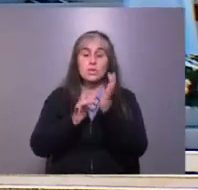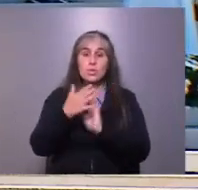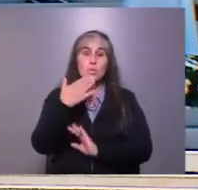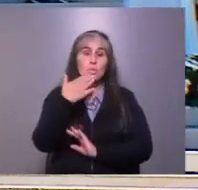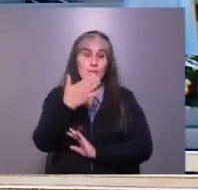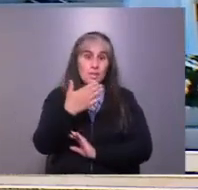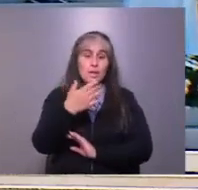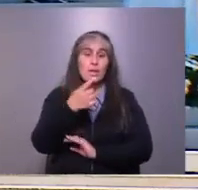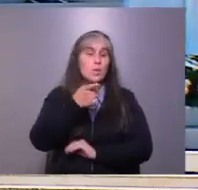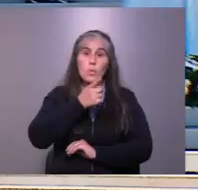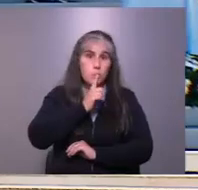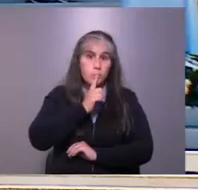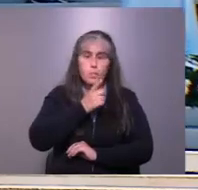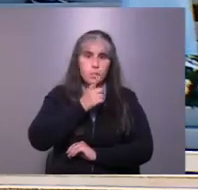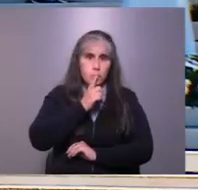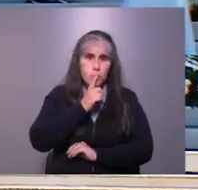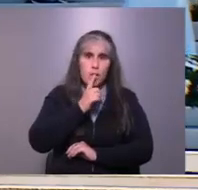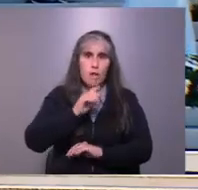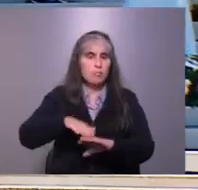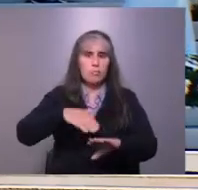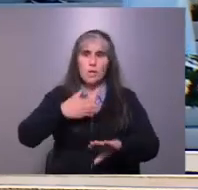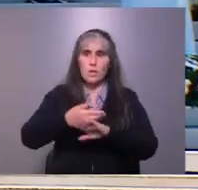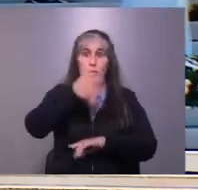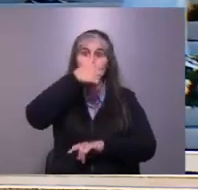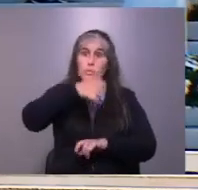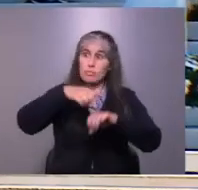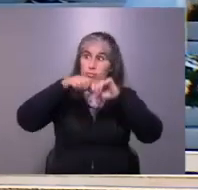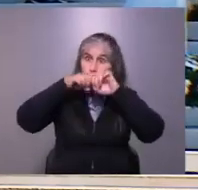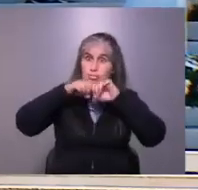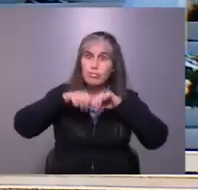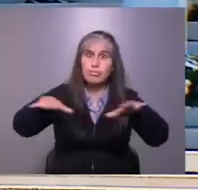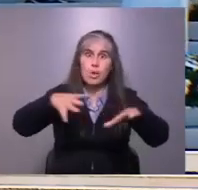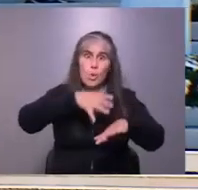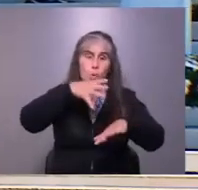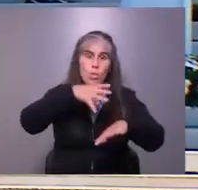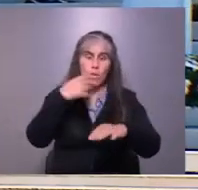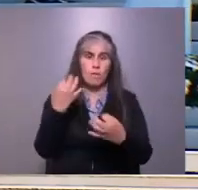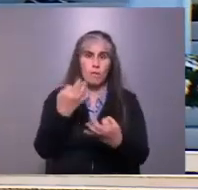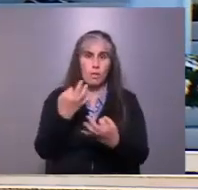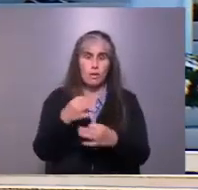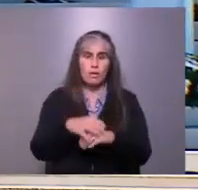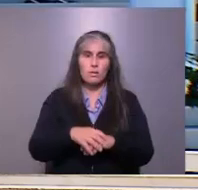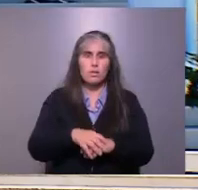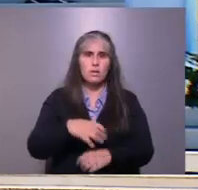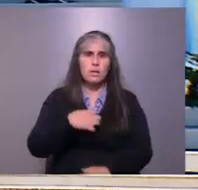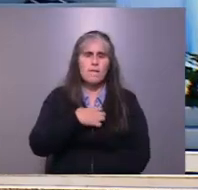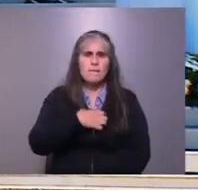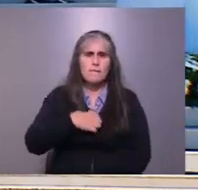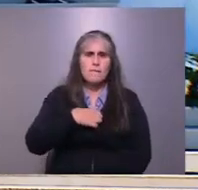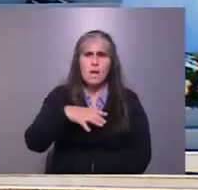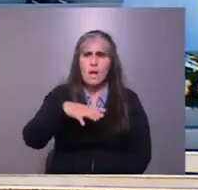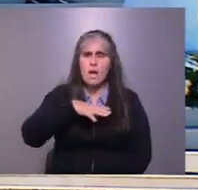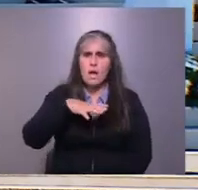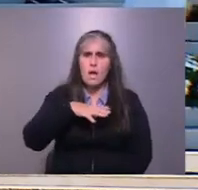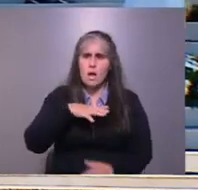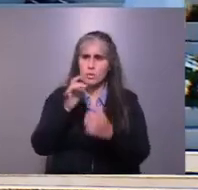recomendava, tanto mais intensamente eles o apregoavam. Cheios de assombro diziam: tudo o que